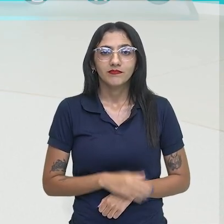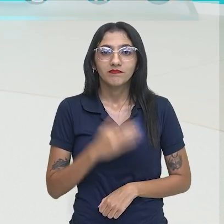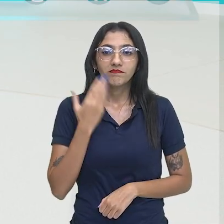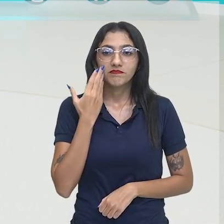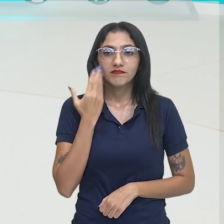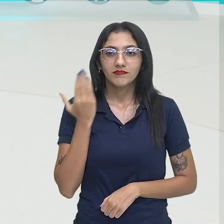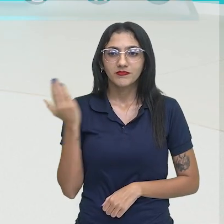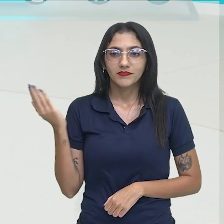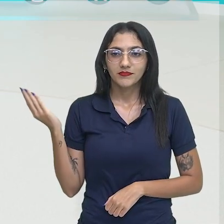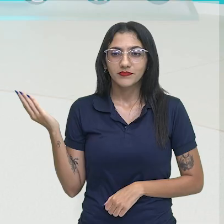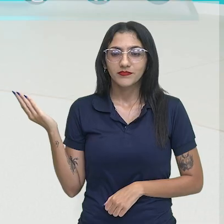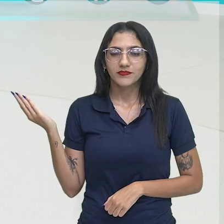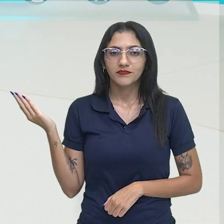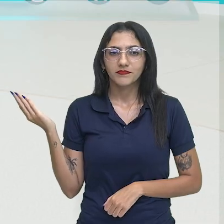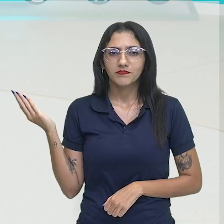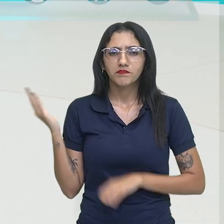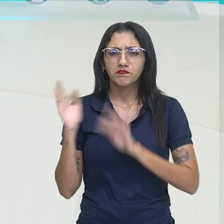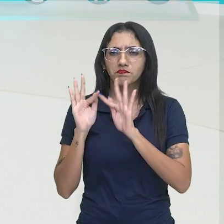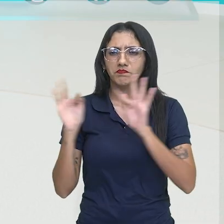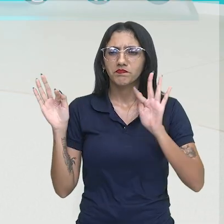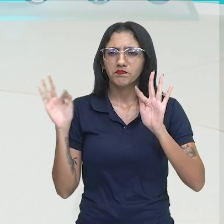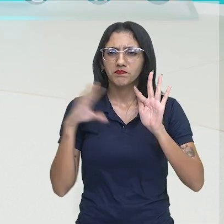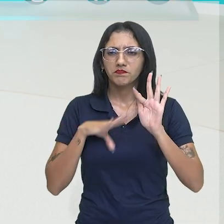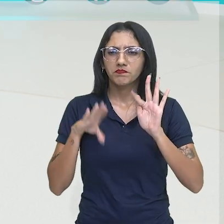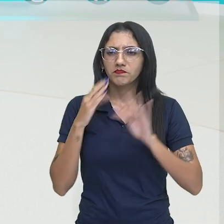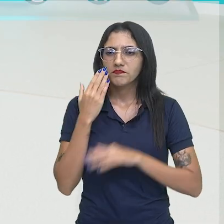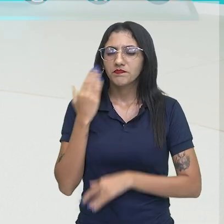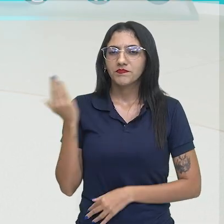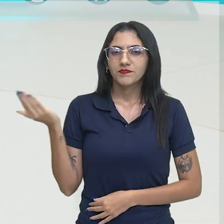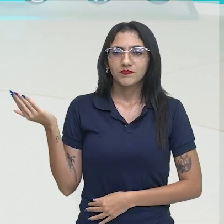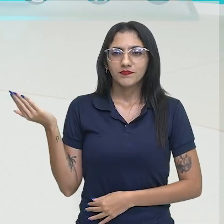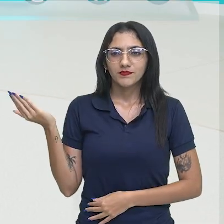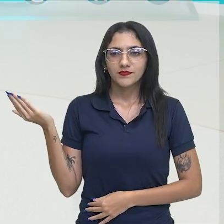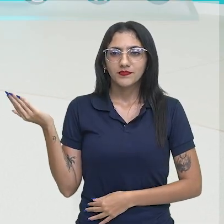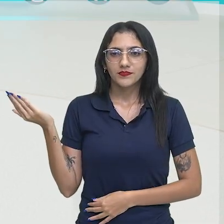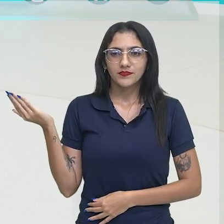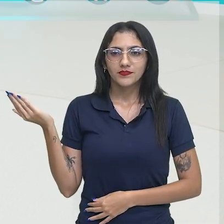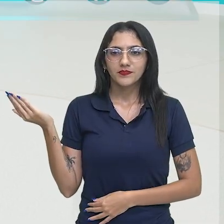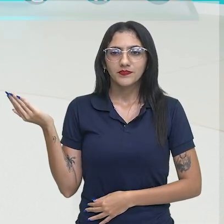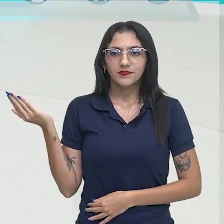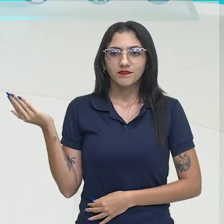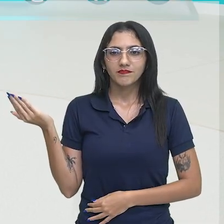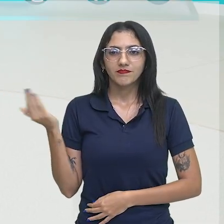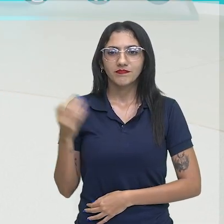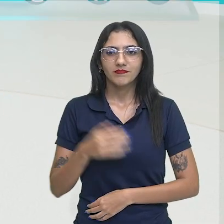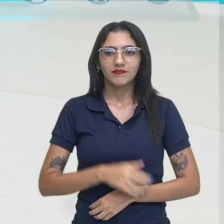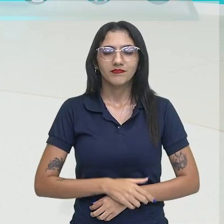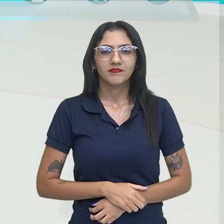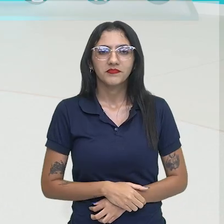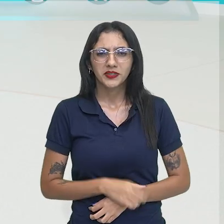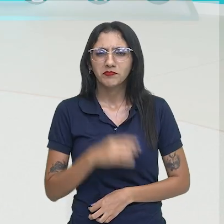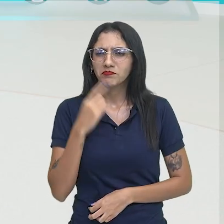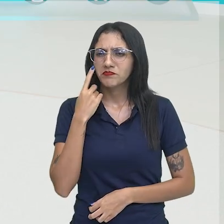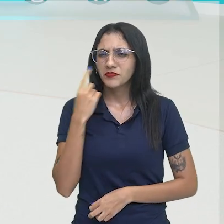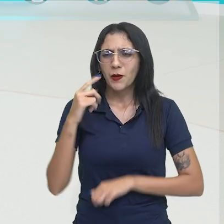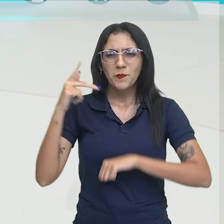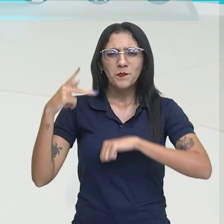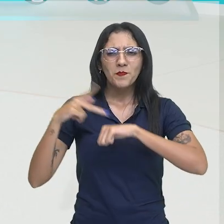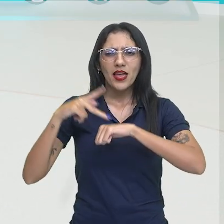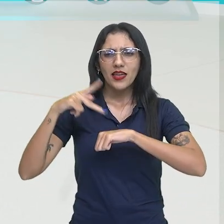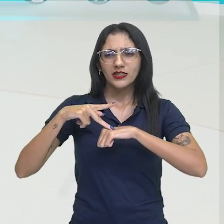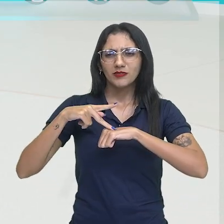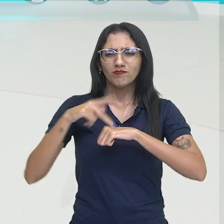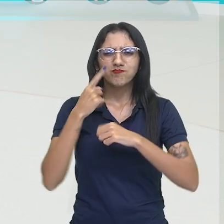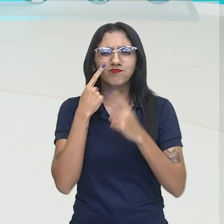Olha aí, a pedra chorou de tristeza. Tadinha da pedra aí chorando,